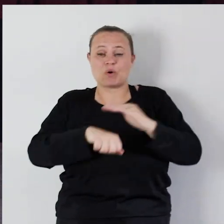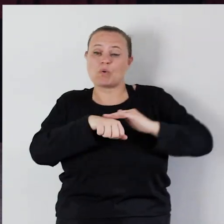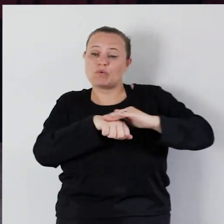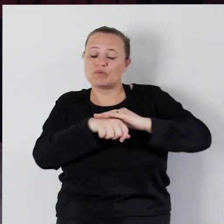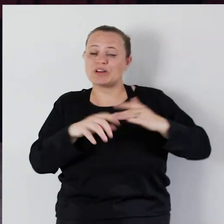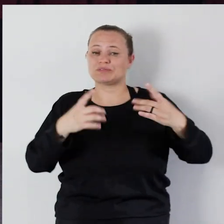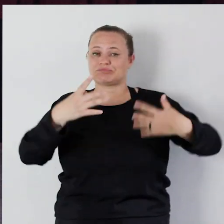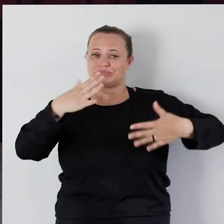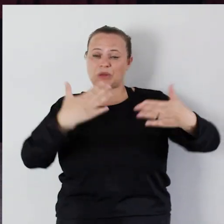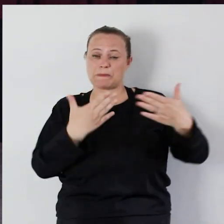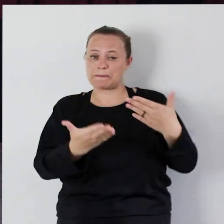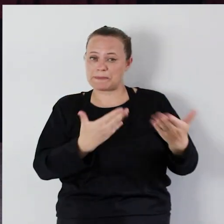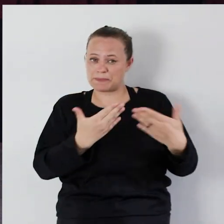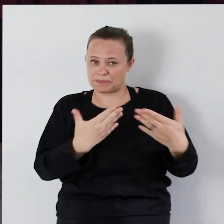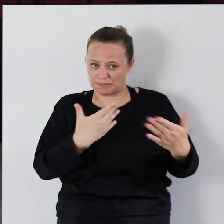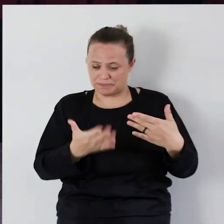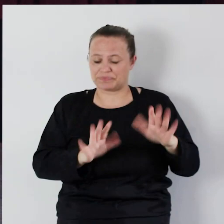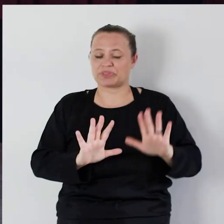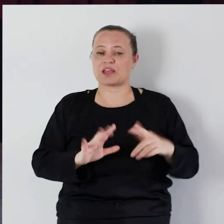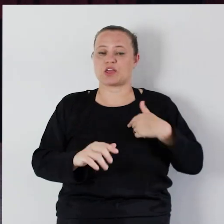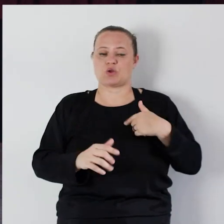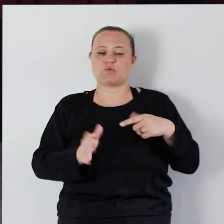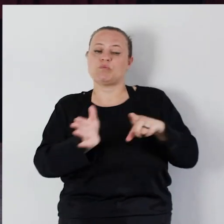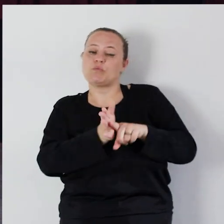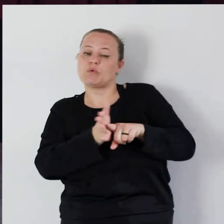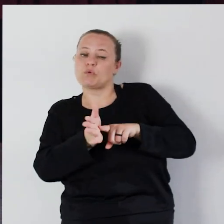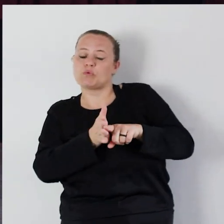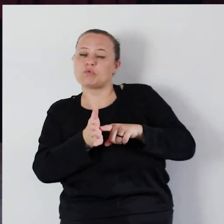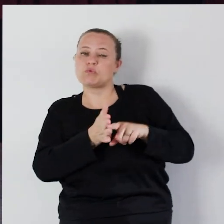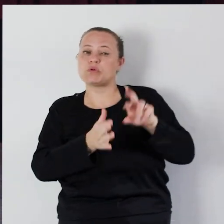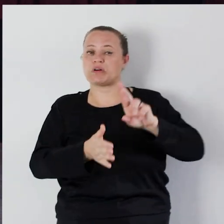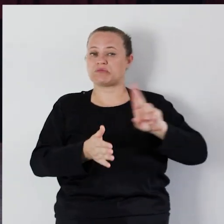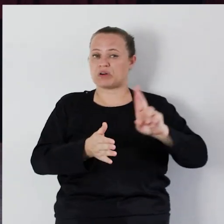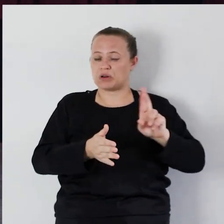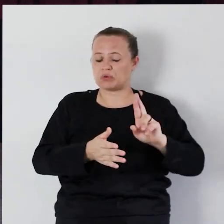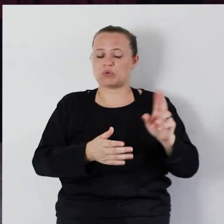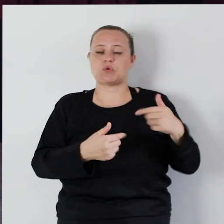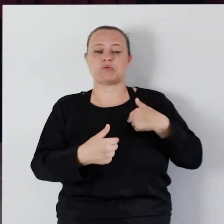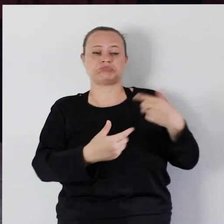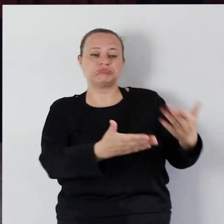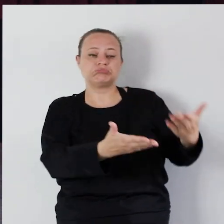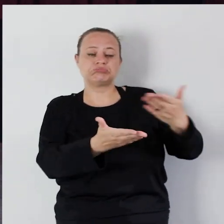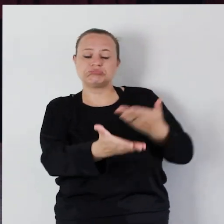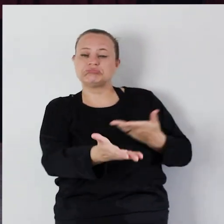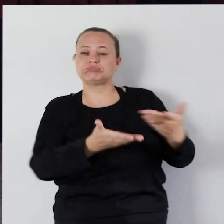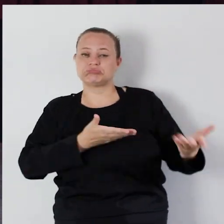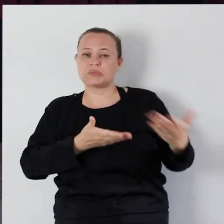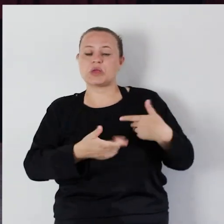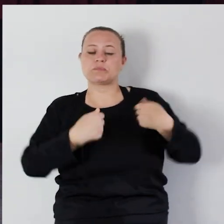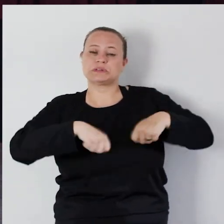organizações entenderem minimamente dessa linguagem, eu diria minimamente, para estabelecer